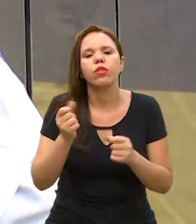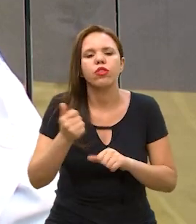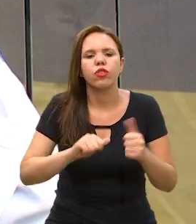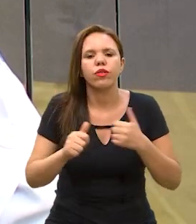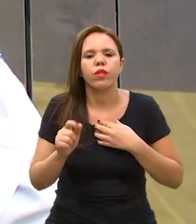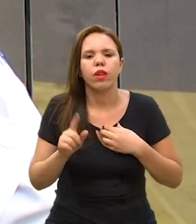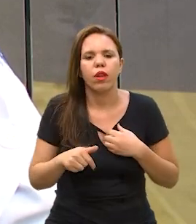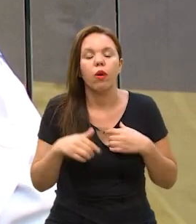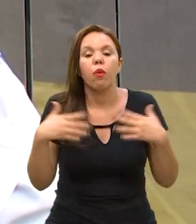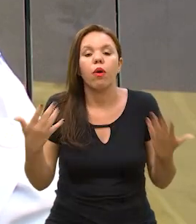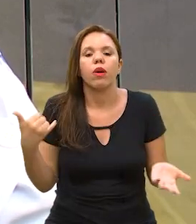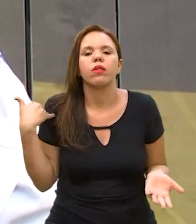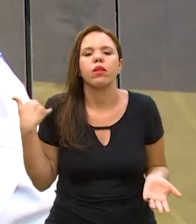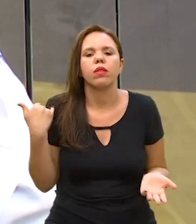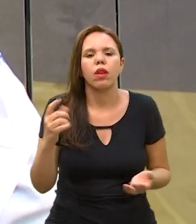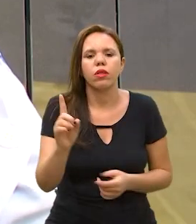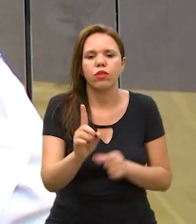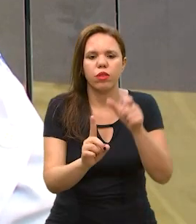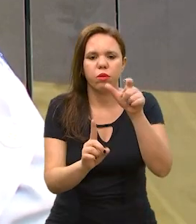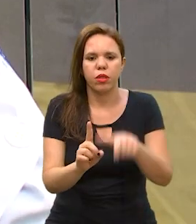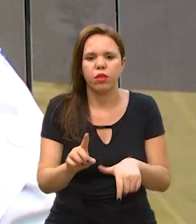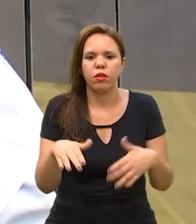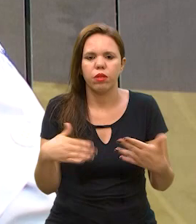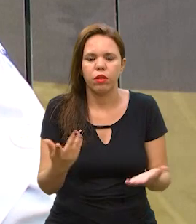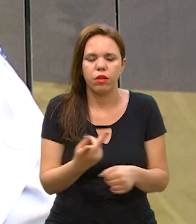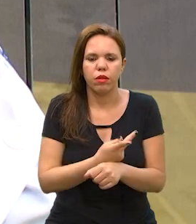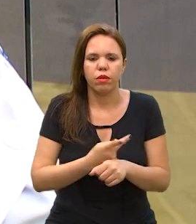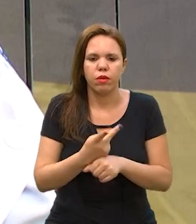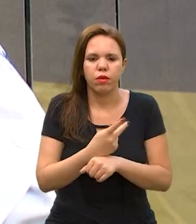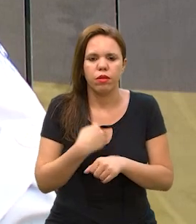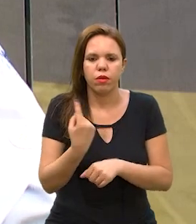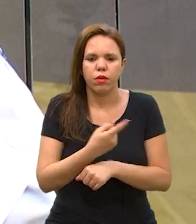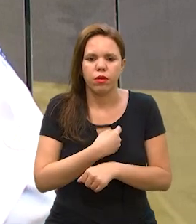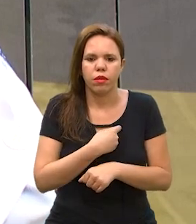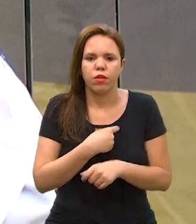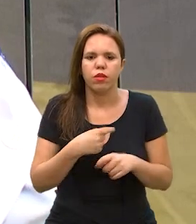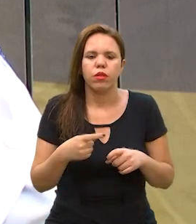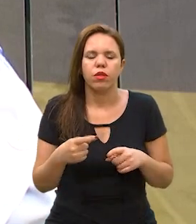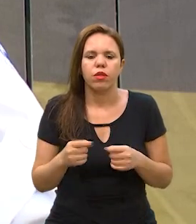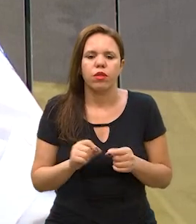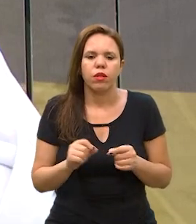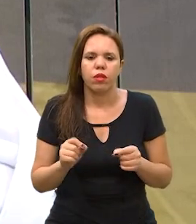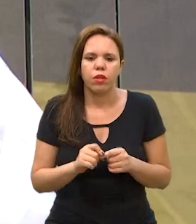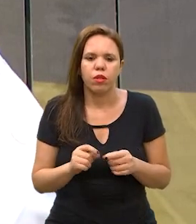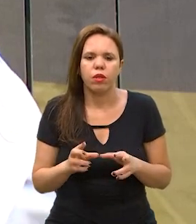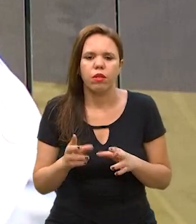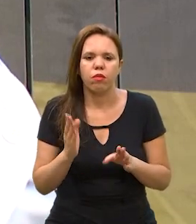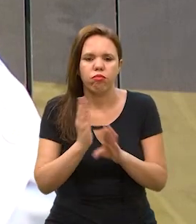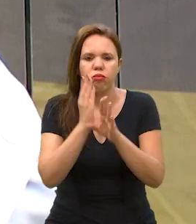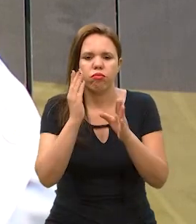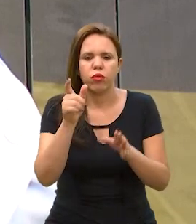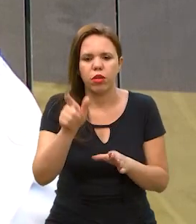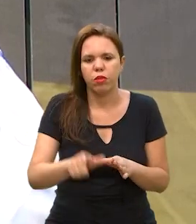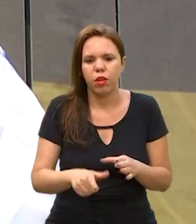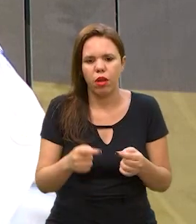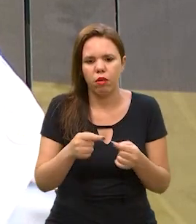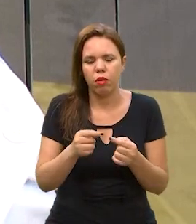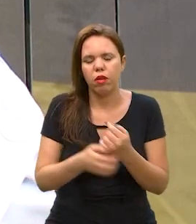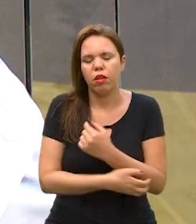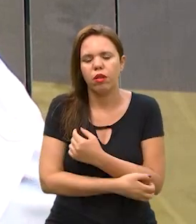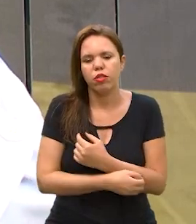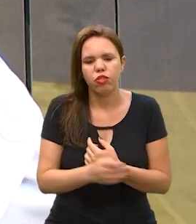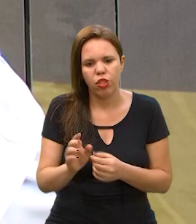avalia é qual a idade desse paciente, quando ele está procurando a gente, ocupação. Na identificação do paciente, a gente já